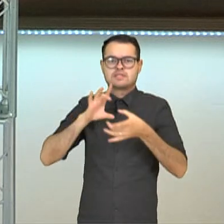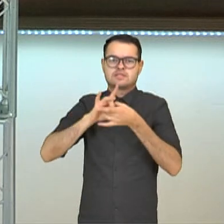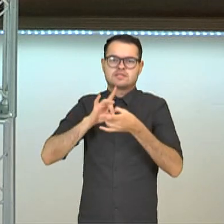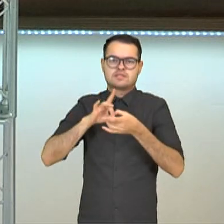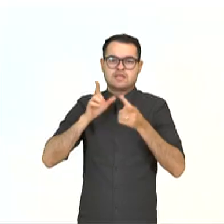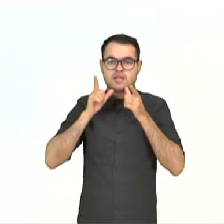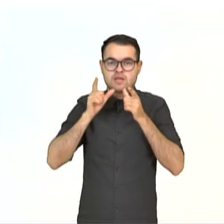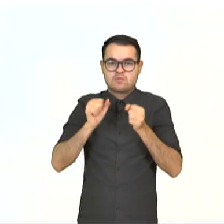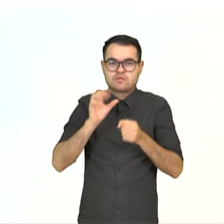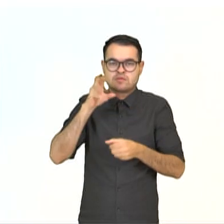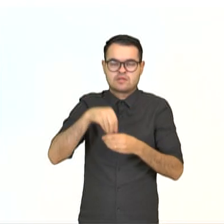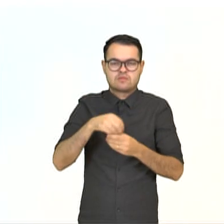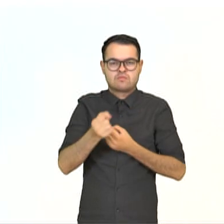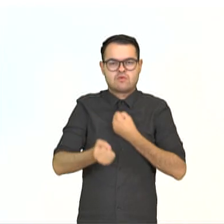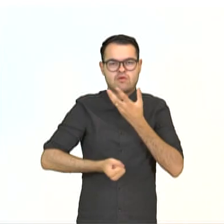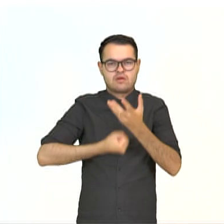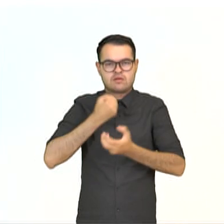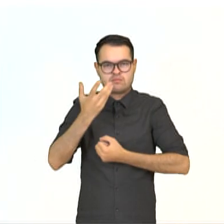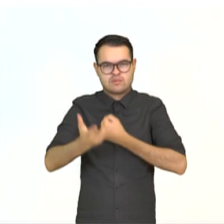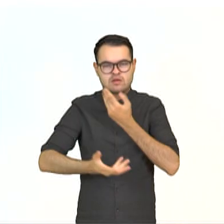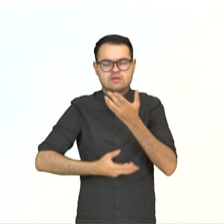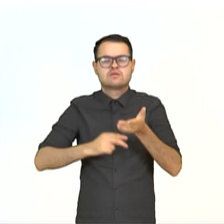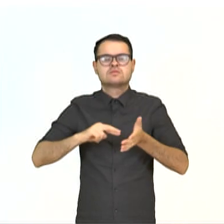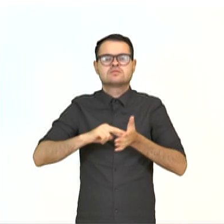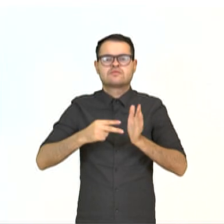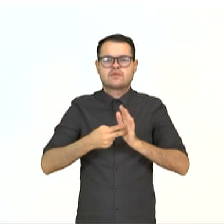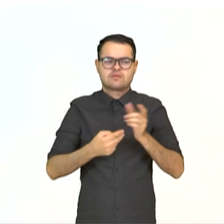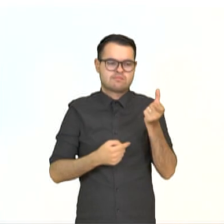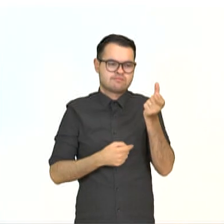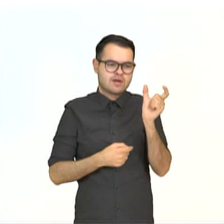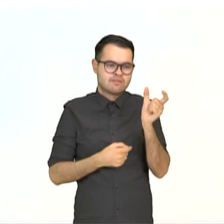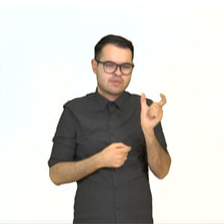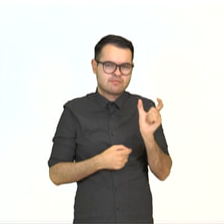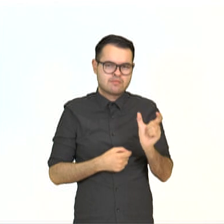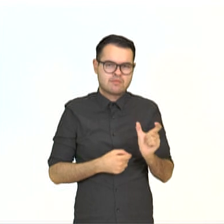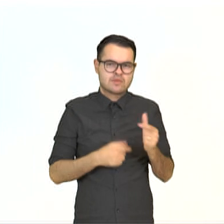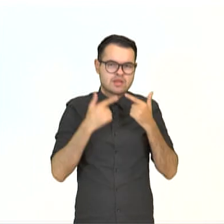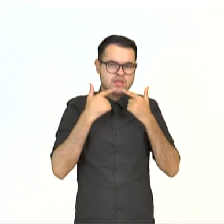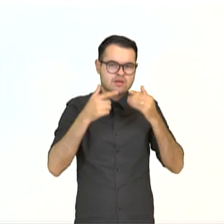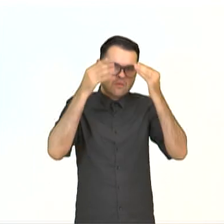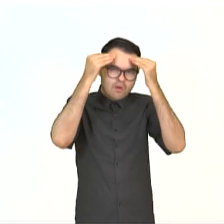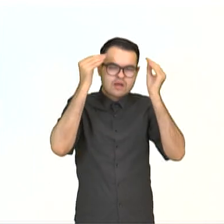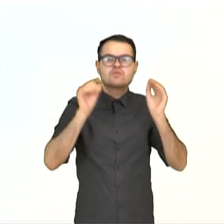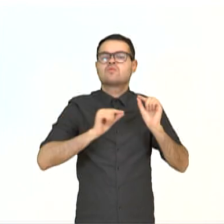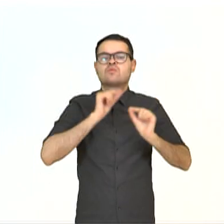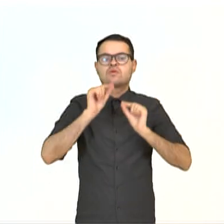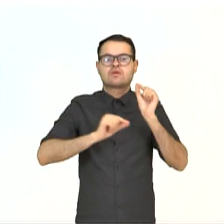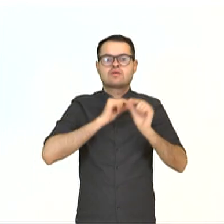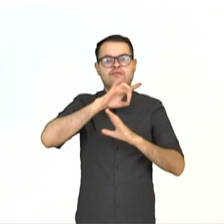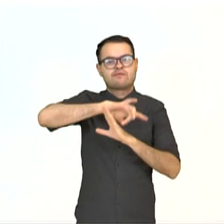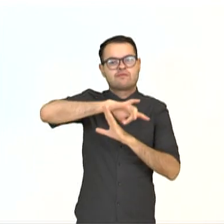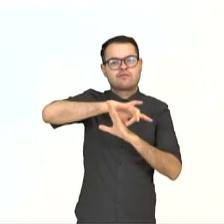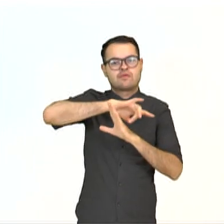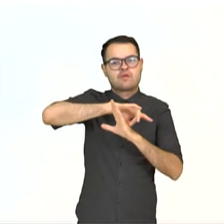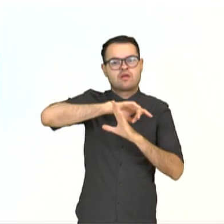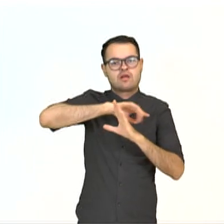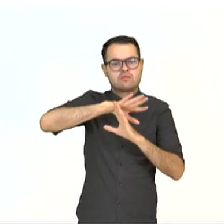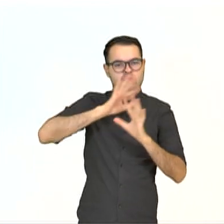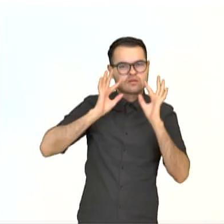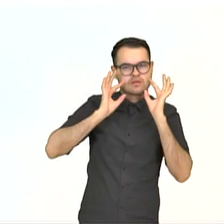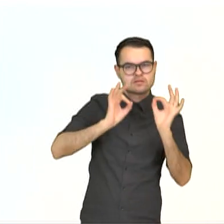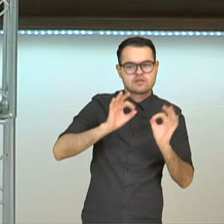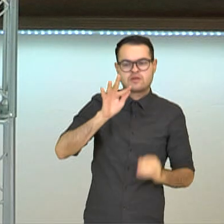poema. Também, quanto ao significado das palavras, a linguagem figurada no poema é o que mais chama